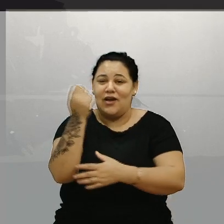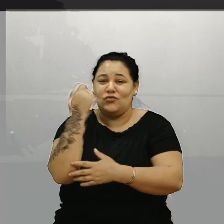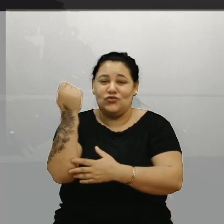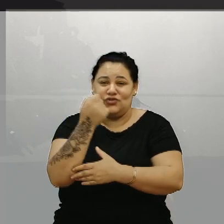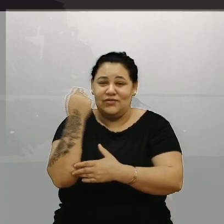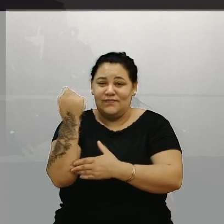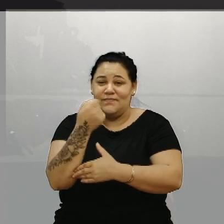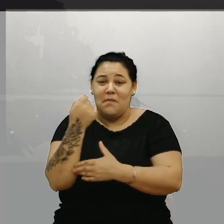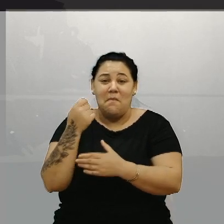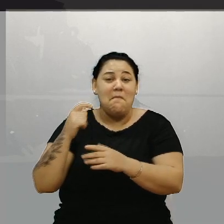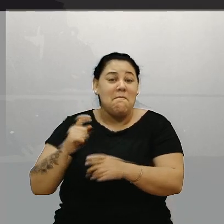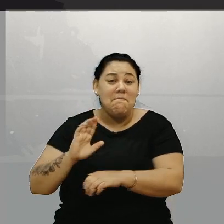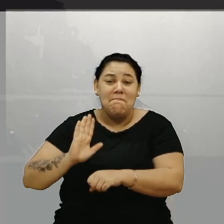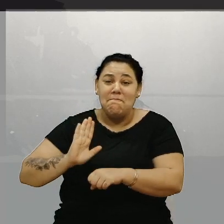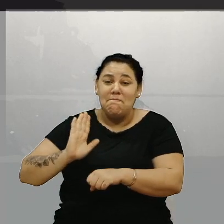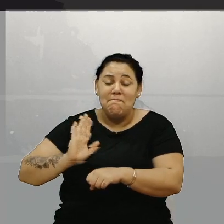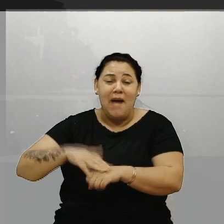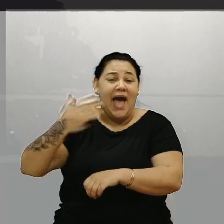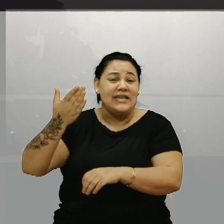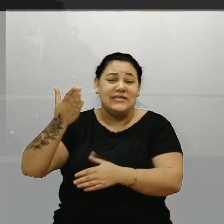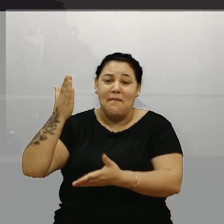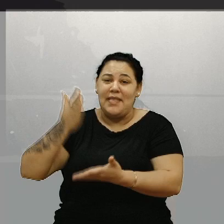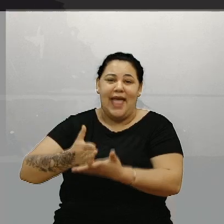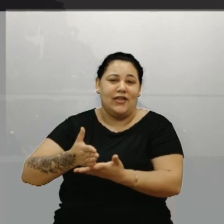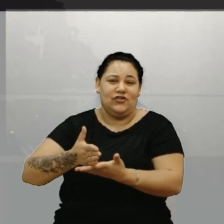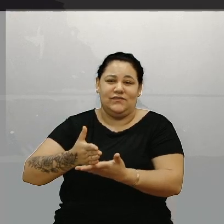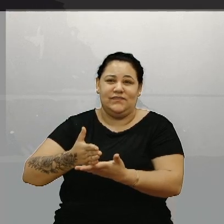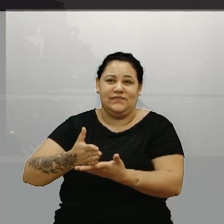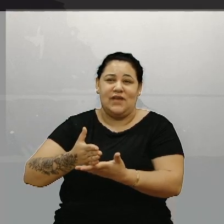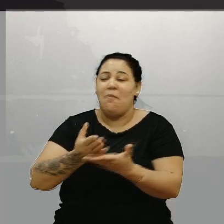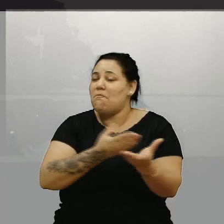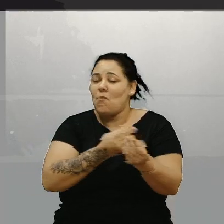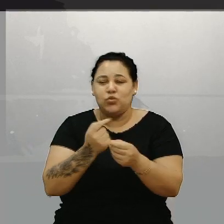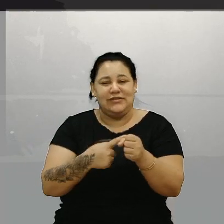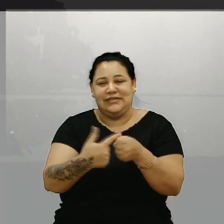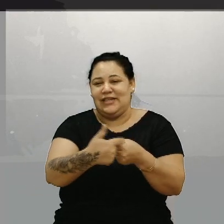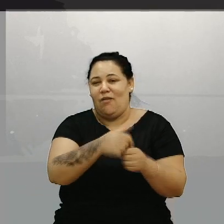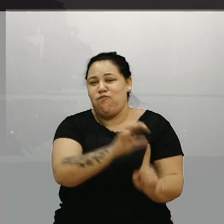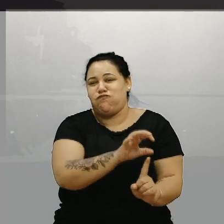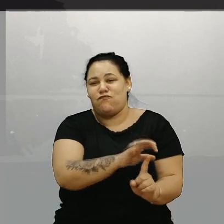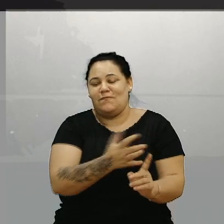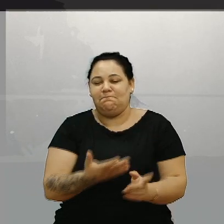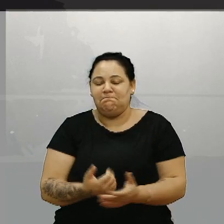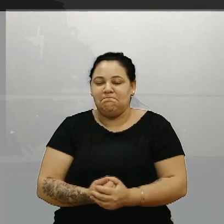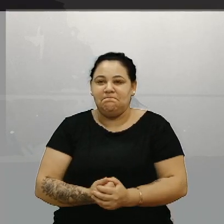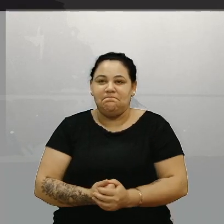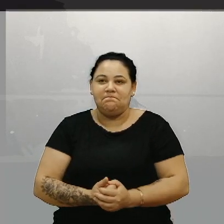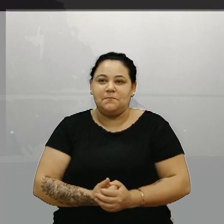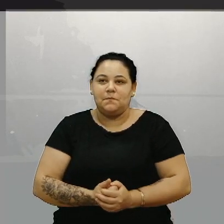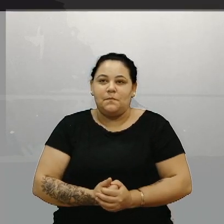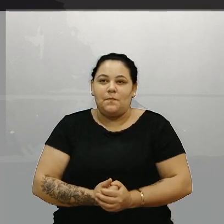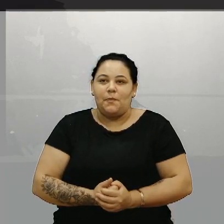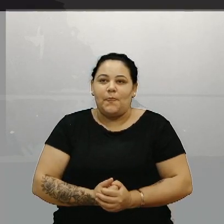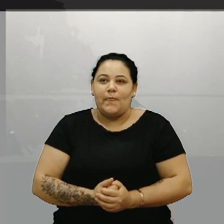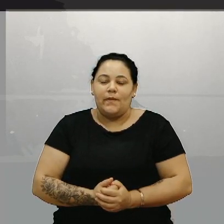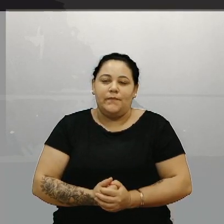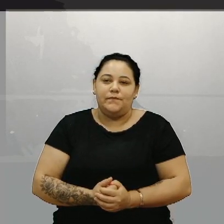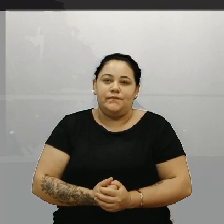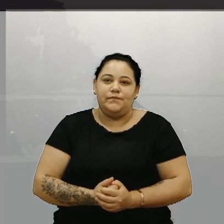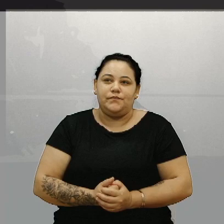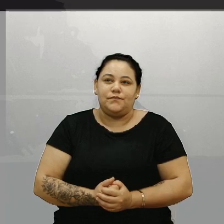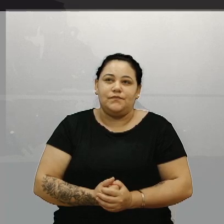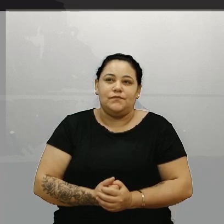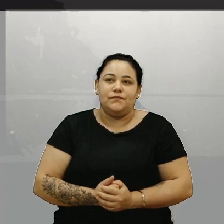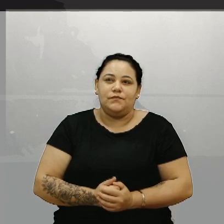2/3 do estado afetado diretamente pelas cheias. Nós teremos